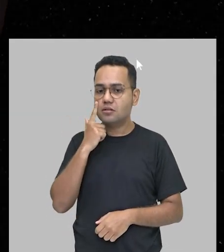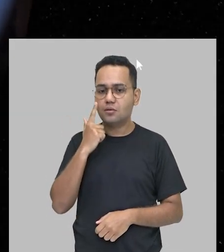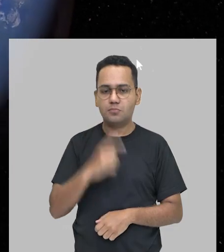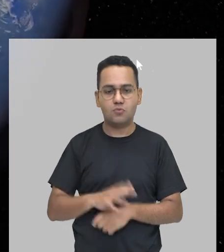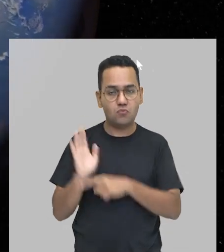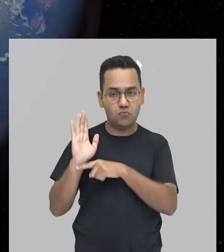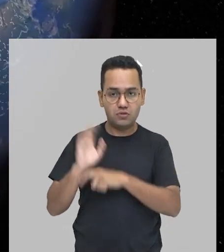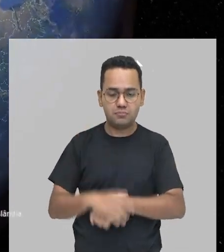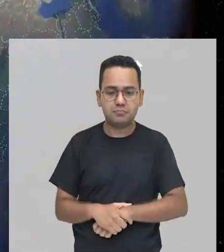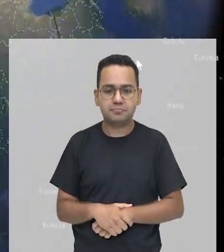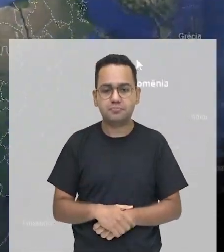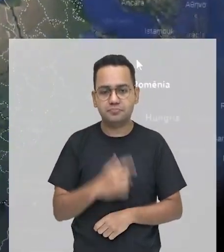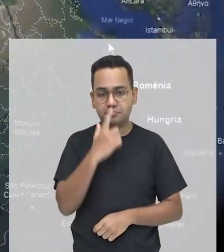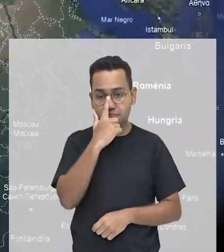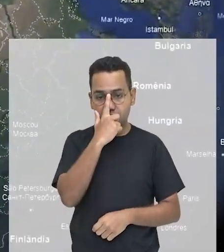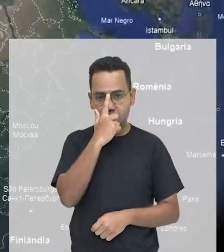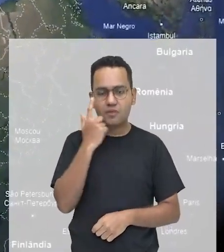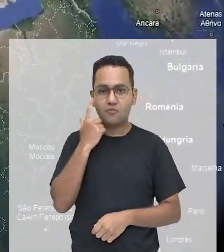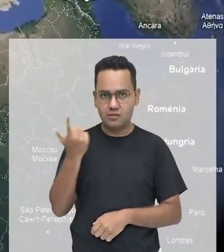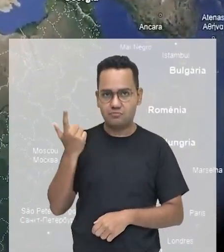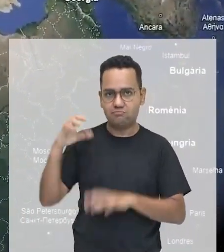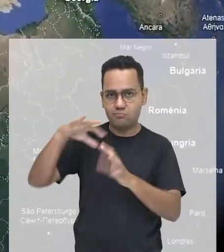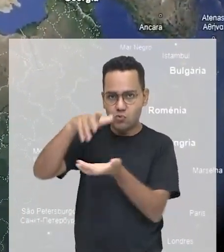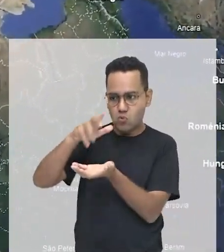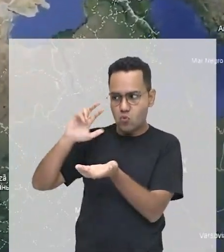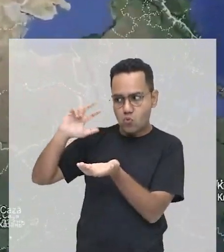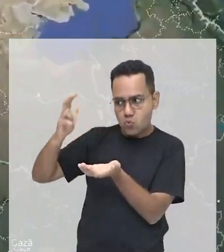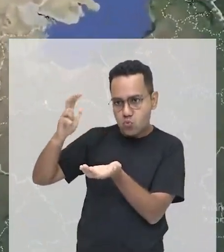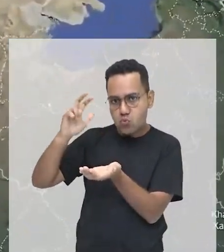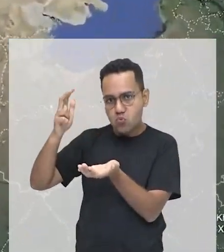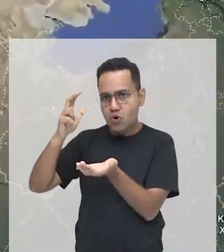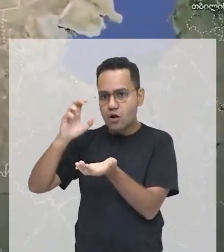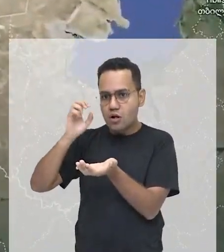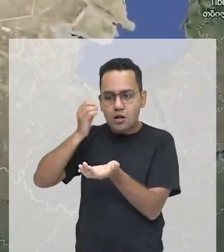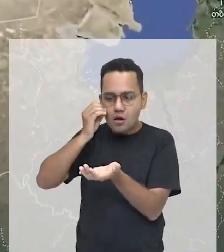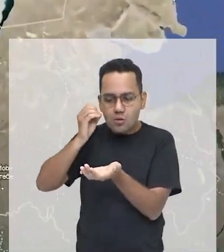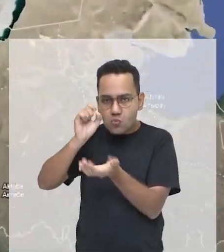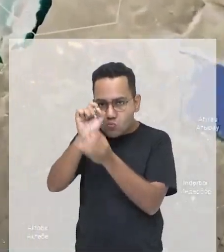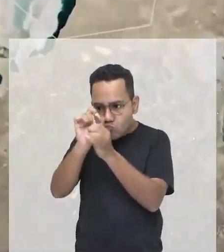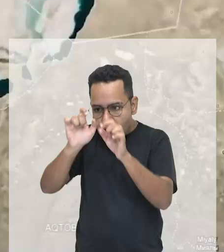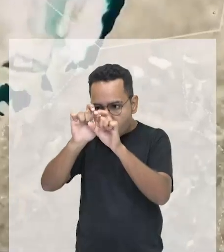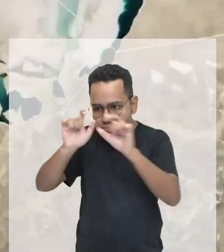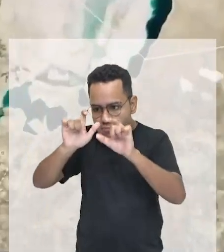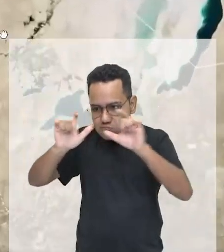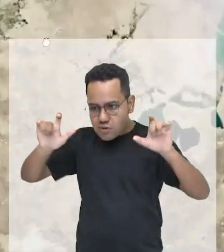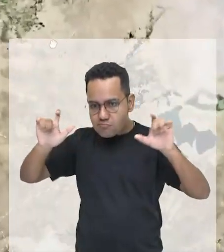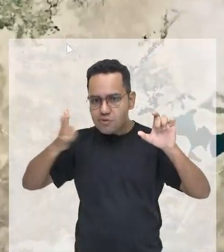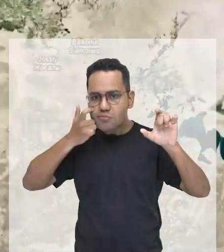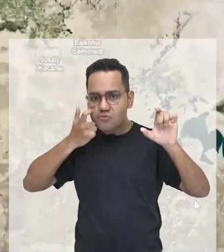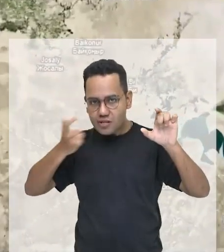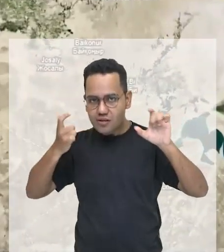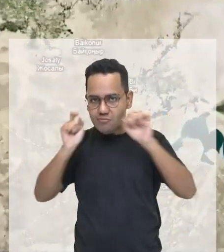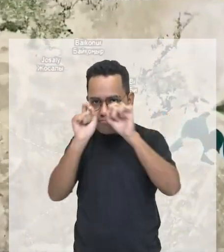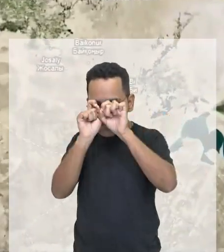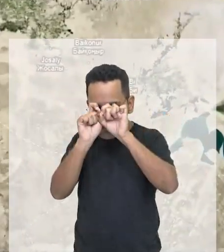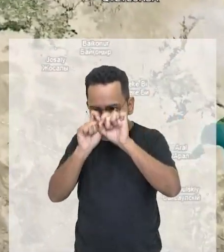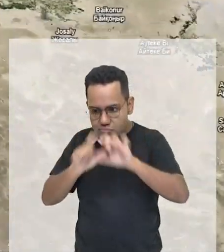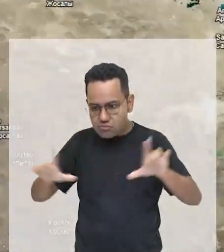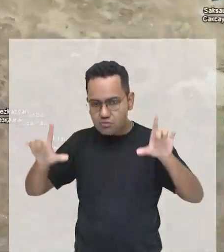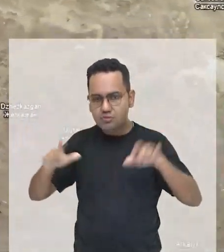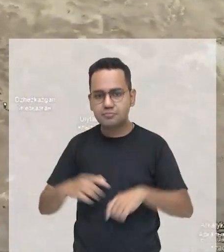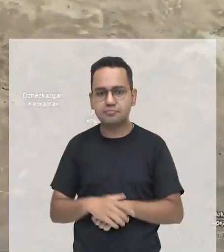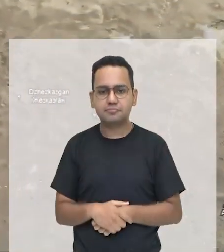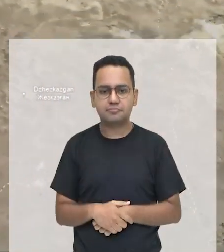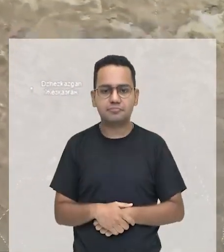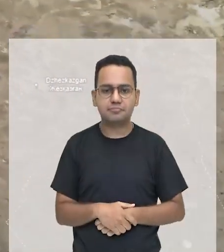aí à região para que vocês possam observar. Aí temos ali já chegando na região da